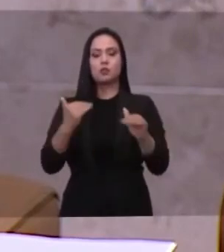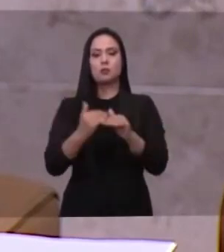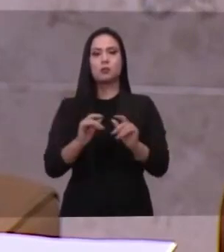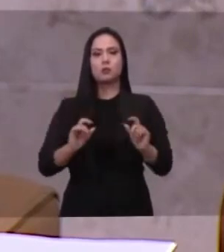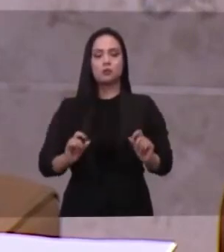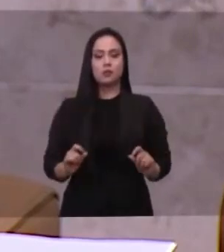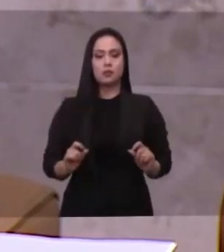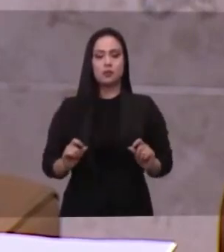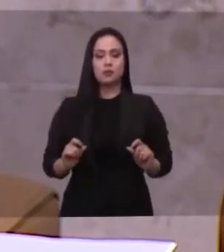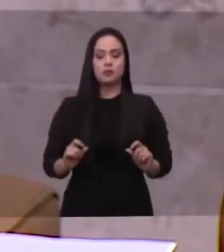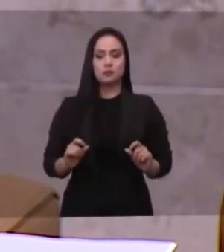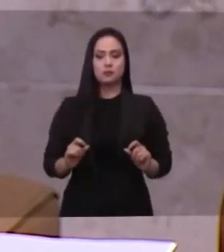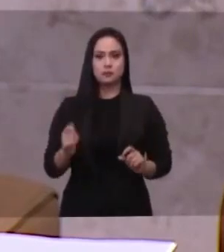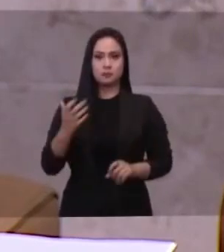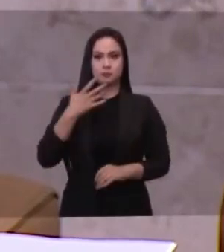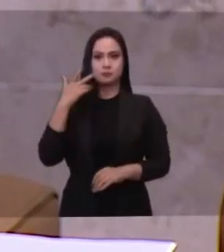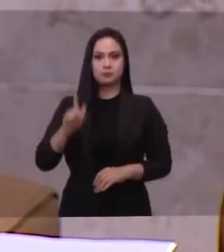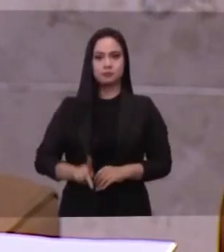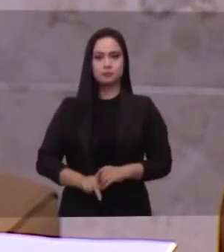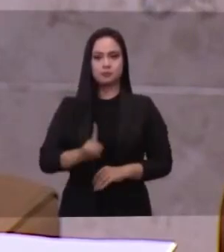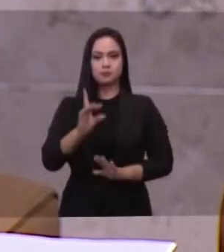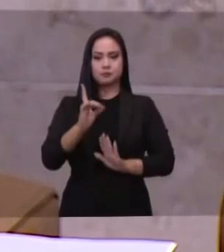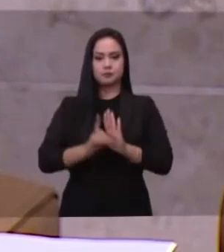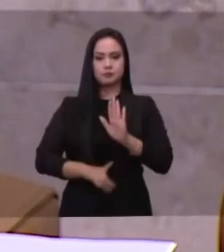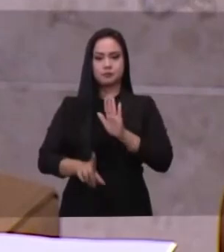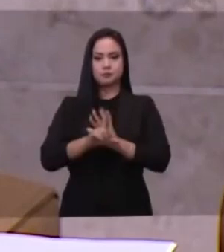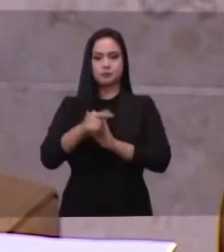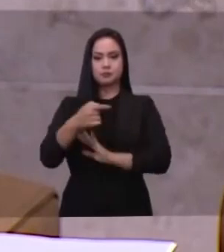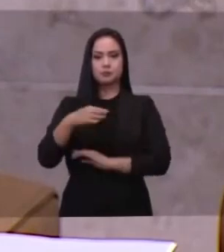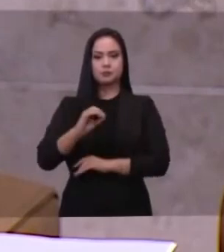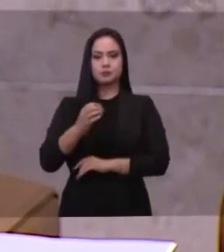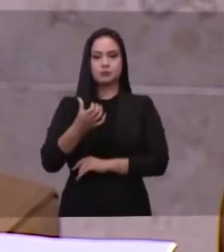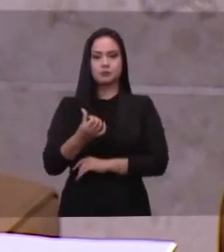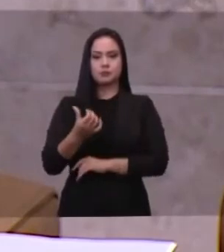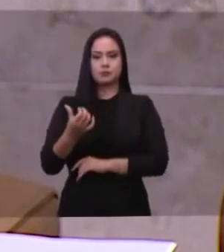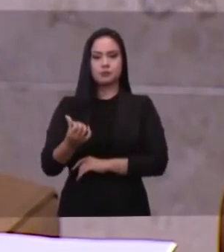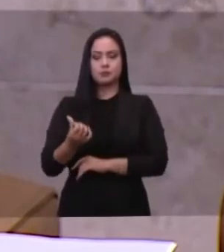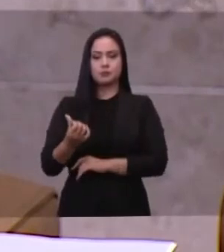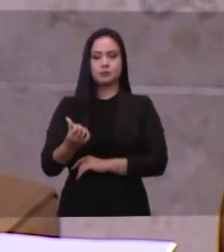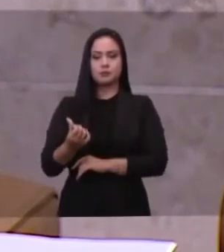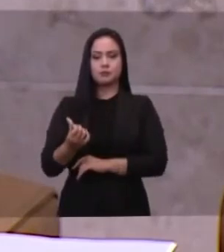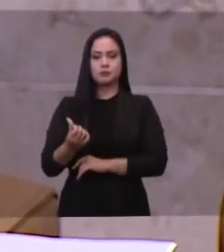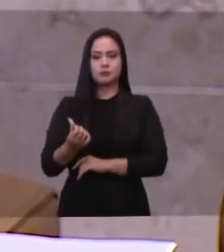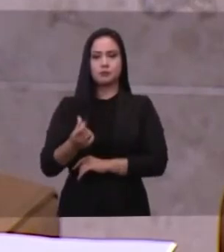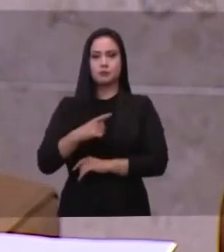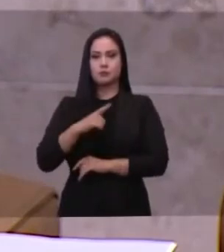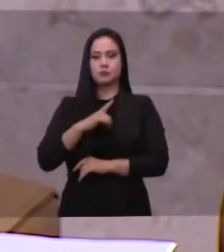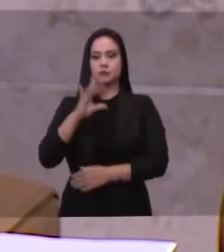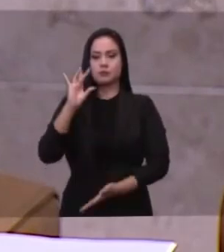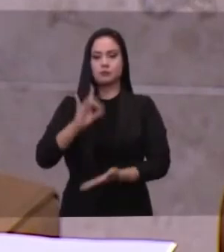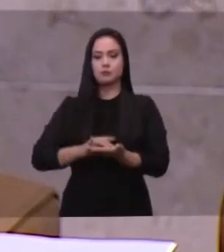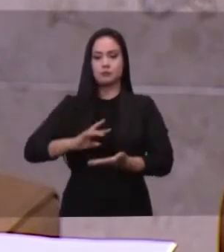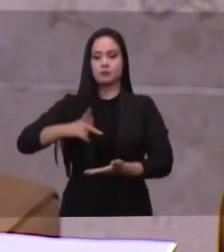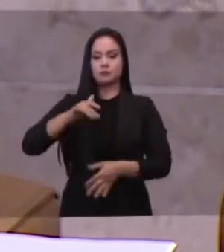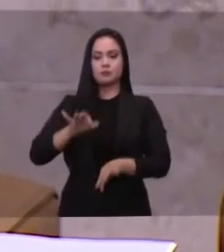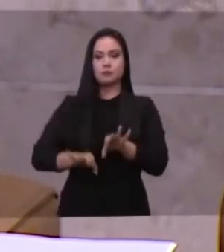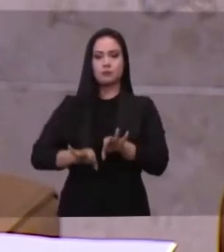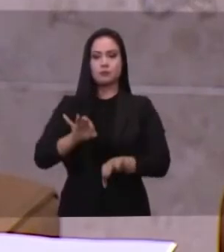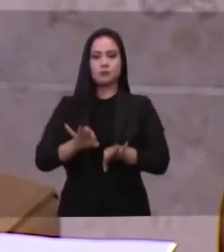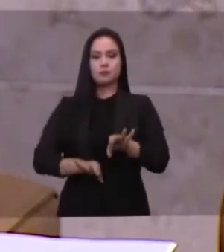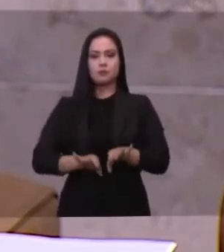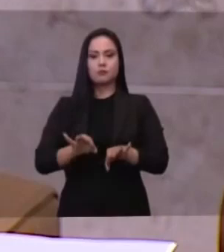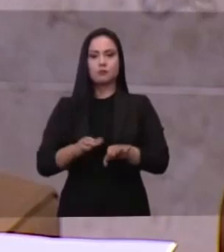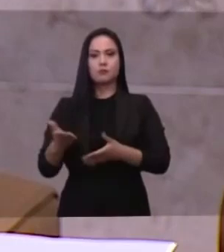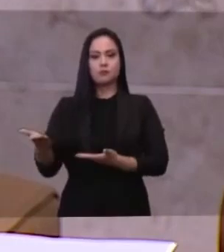que as disposições constantes do Decreto-Lei 70/66, que cuidam da execução extrajudicial,